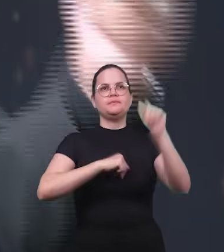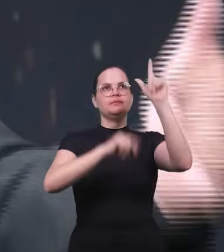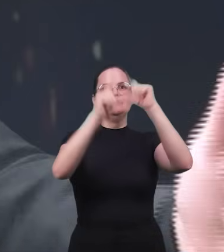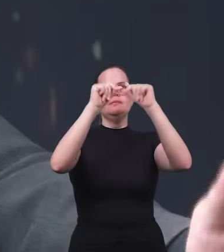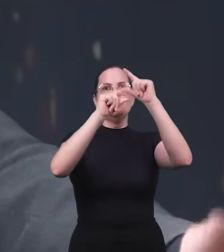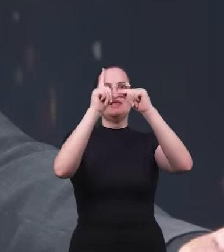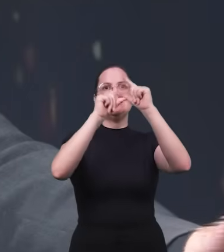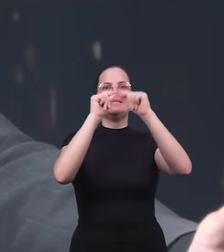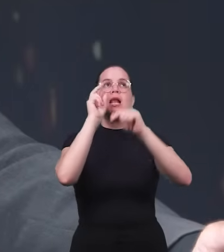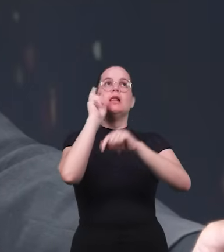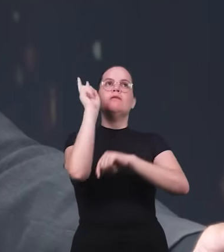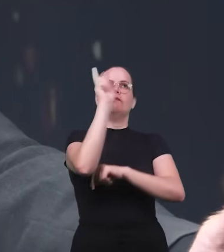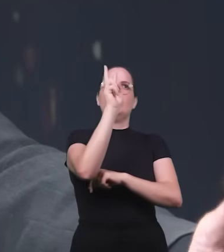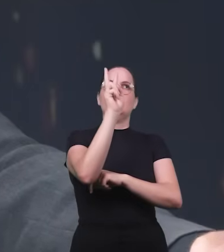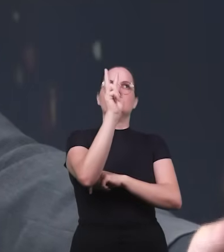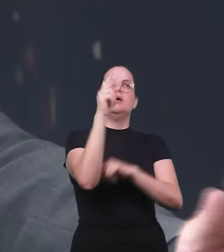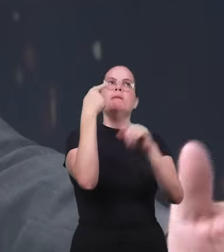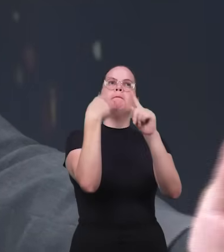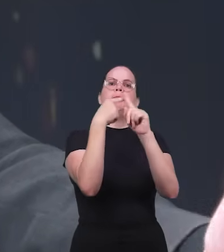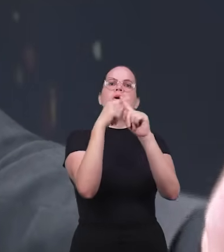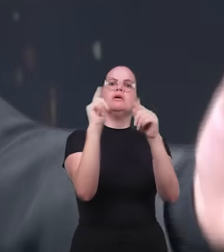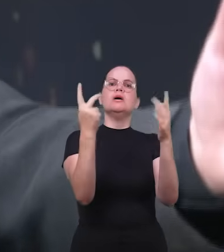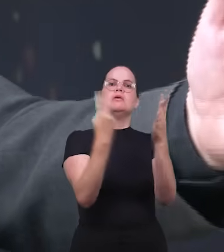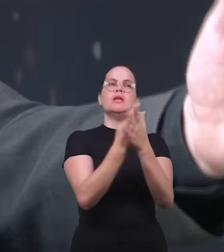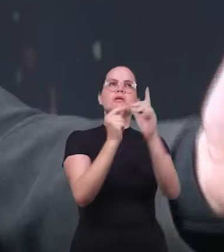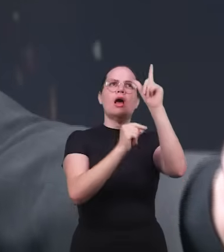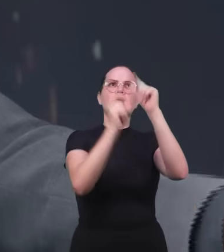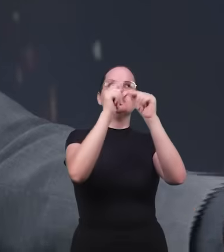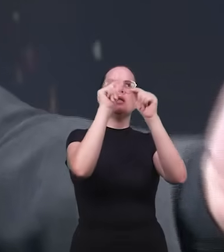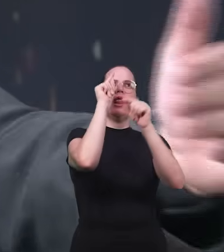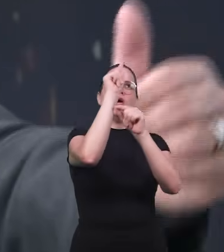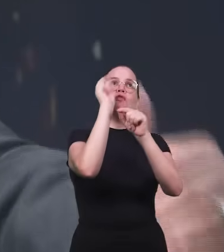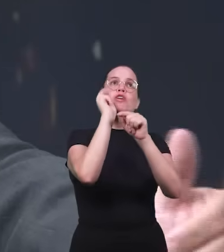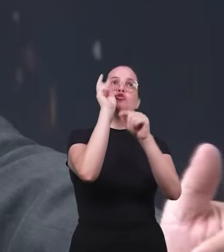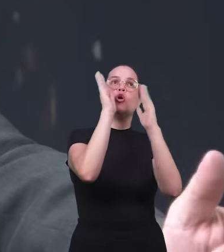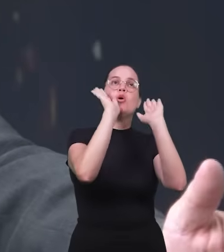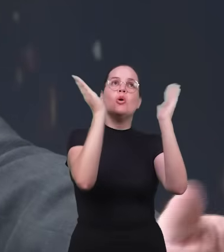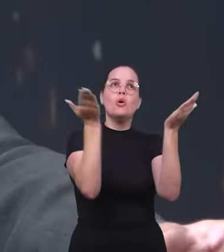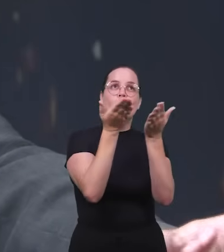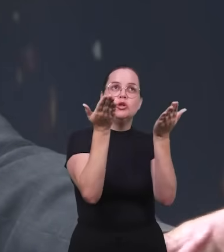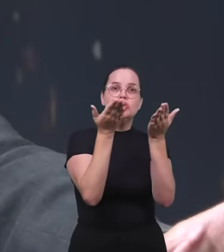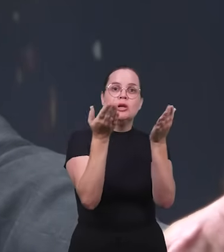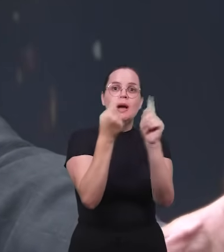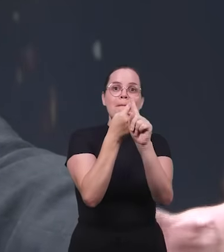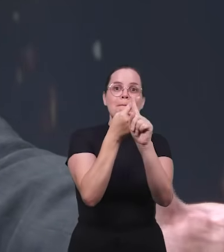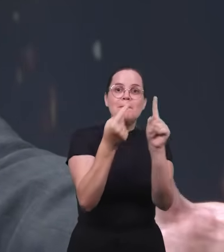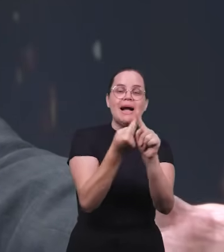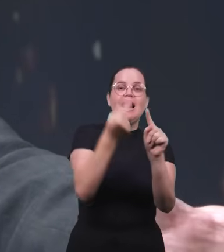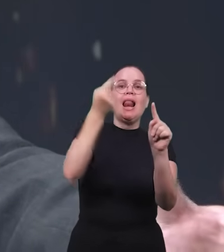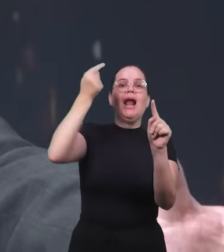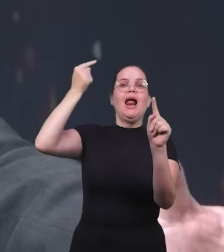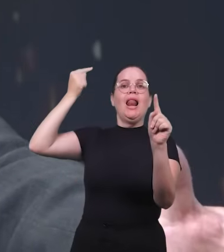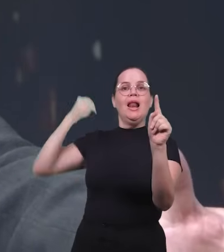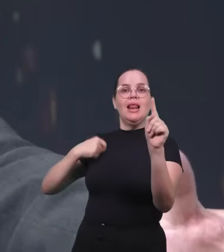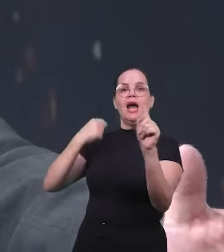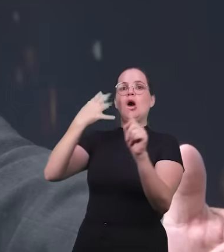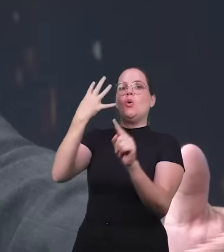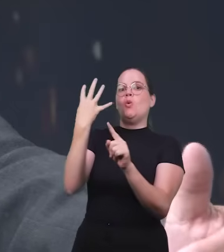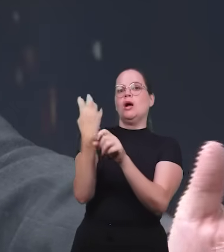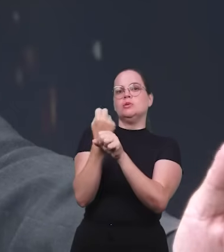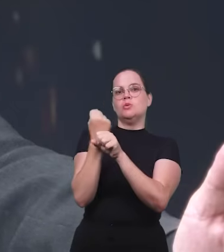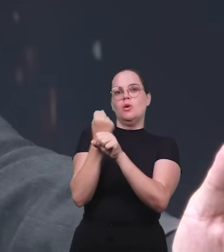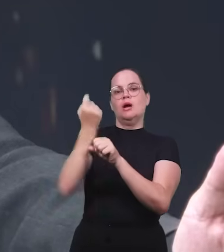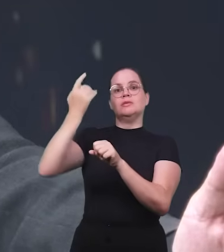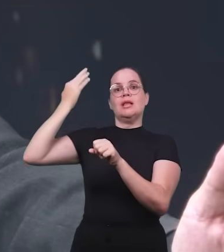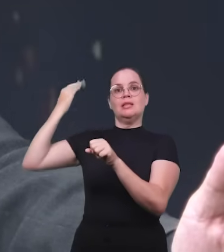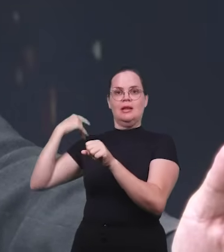há 4 anos e meio atrás, porque a luz demora para sair de lá e chegar aqui. Então, toda a nossa visão do universo é